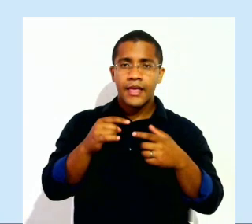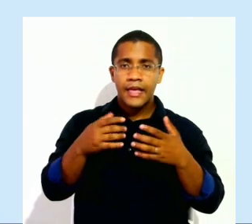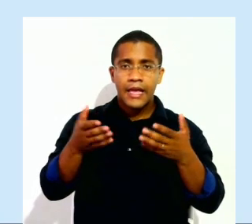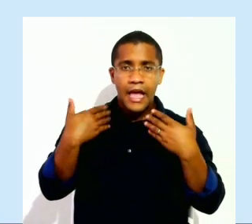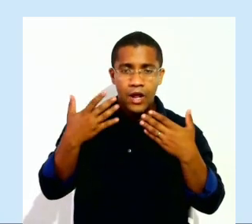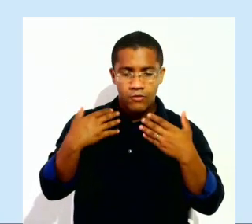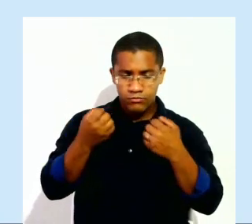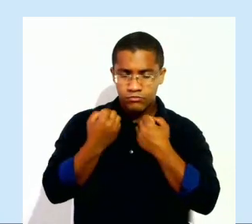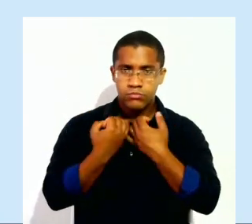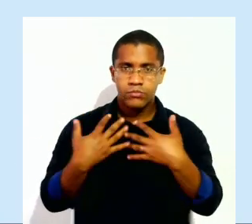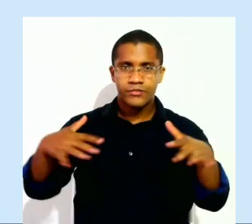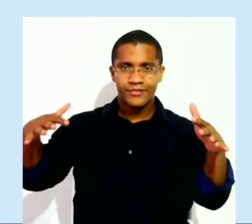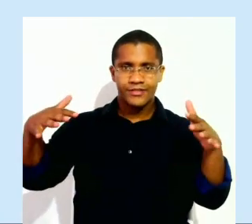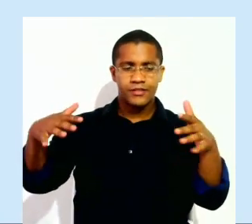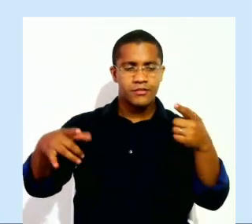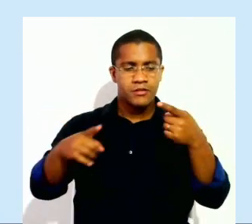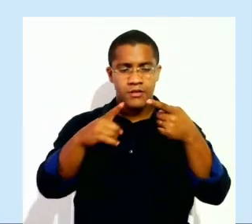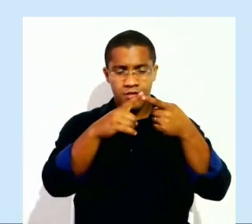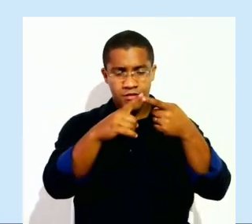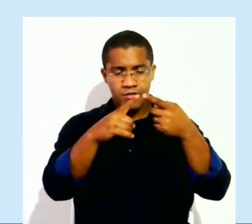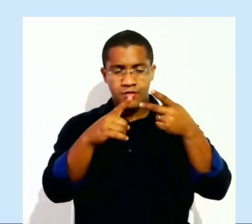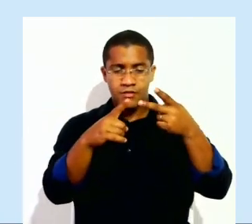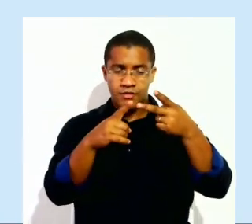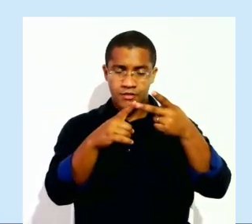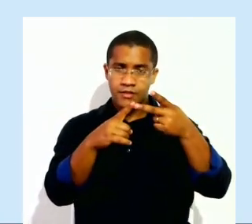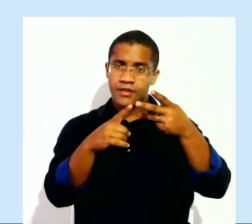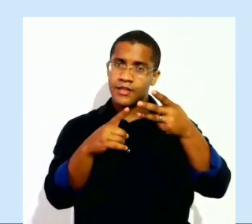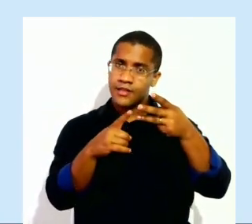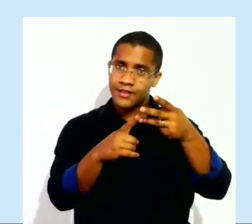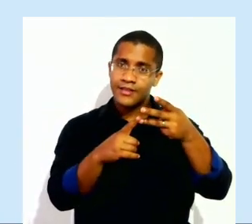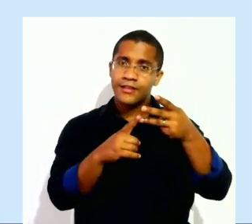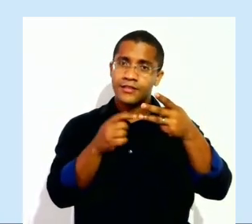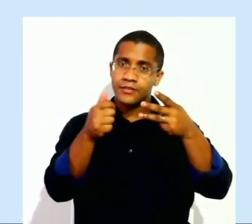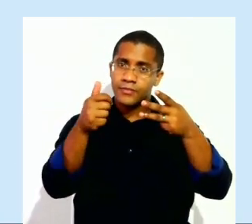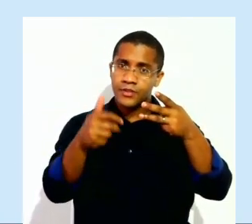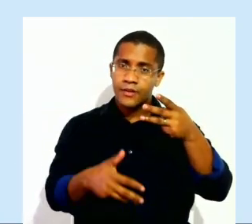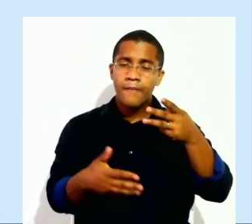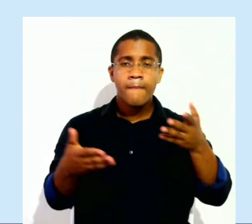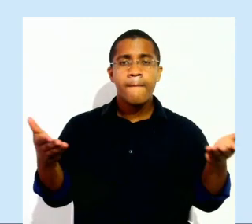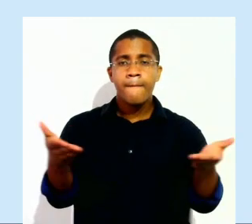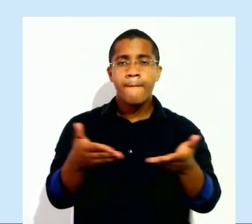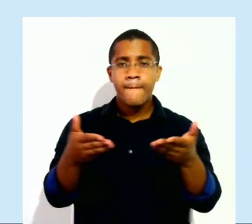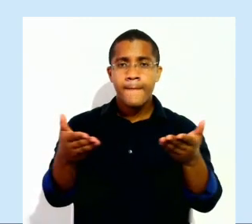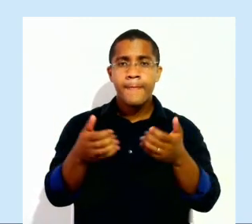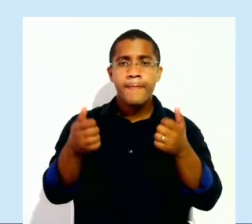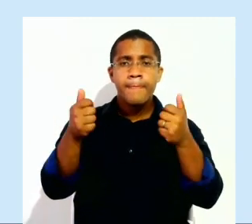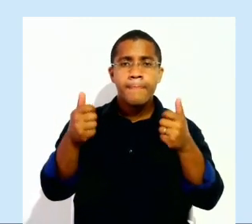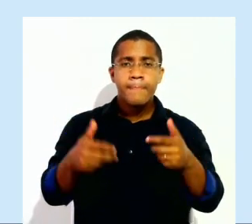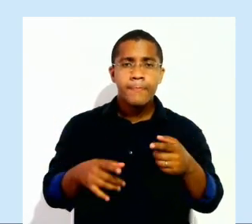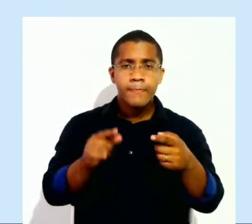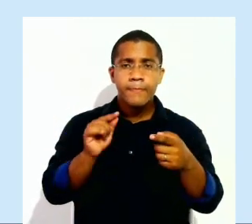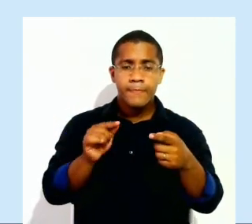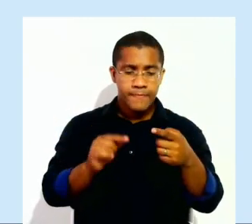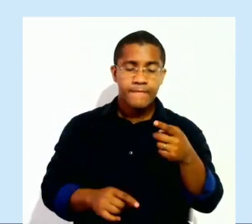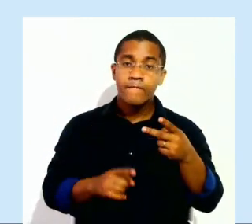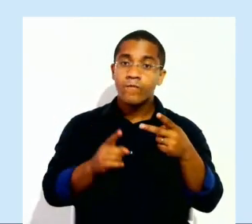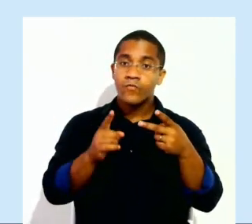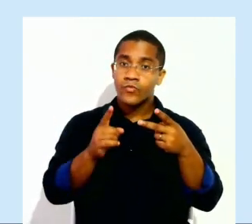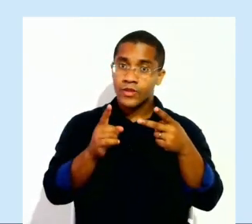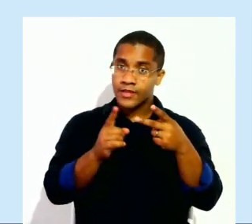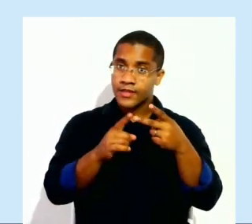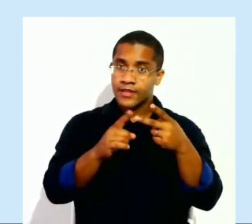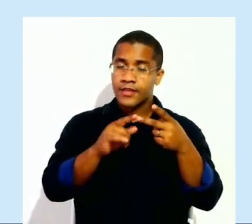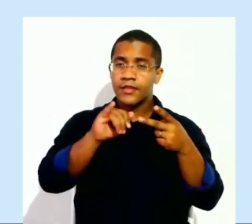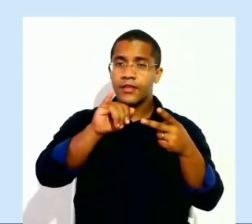calor, sobre a condução de calor, sobre alguns condutores de calor. Agora vamos falar sobre isolamento